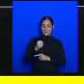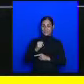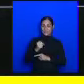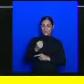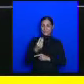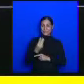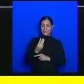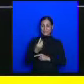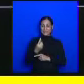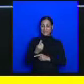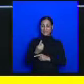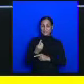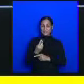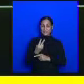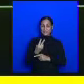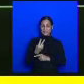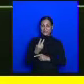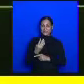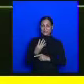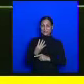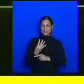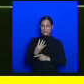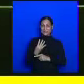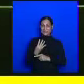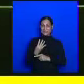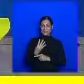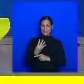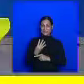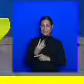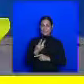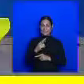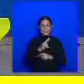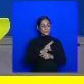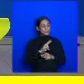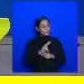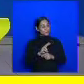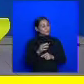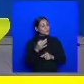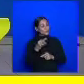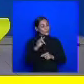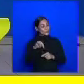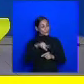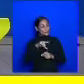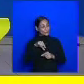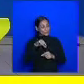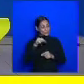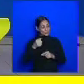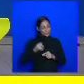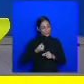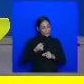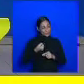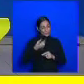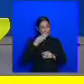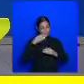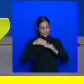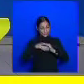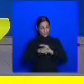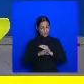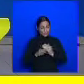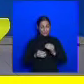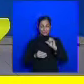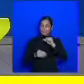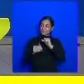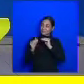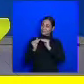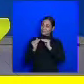1078 31 e 24 senhoras auditoras confirmam os números sorteados da